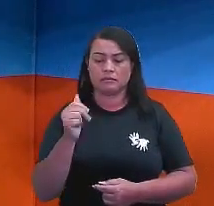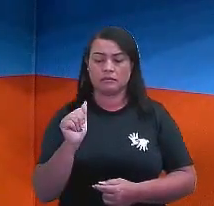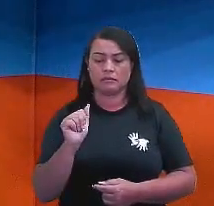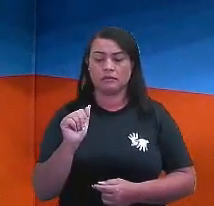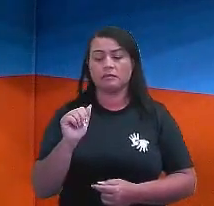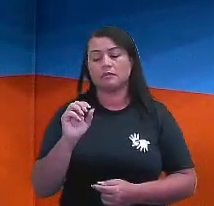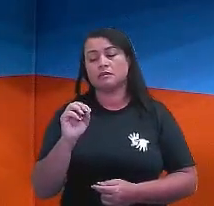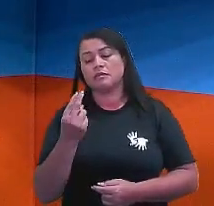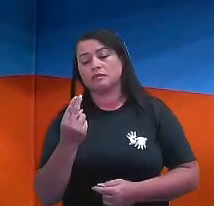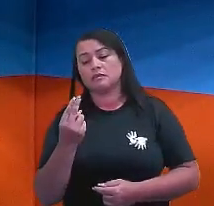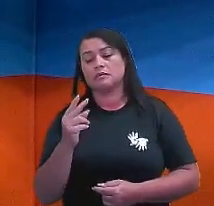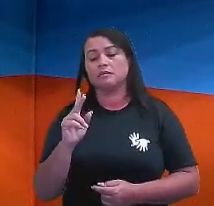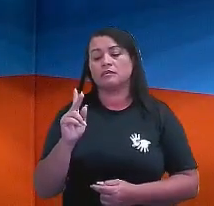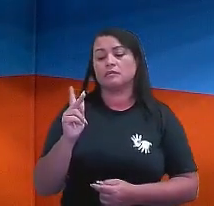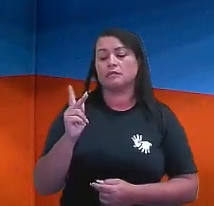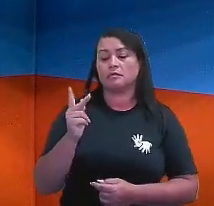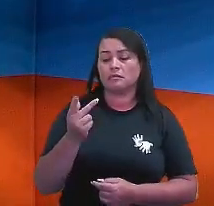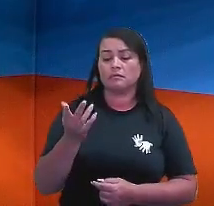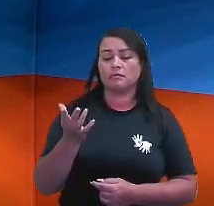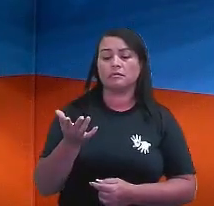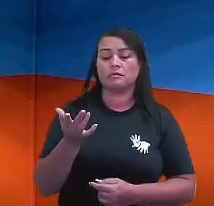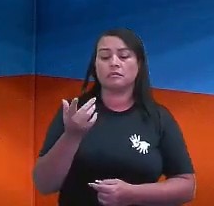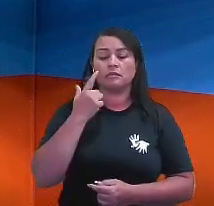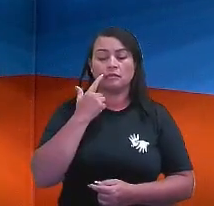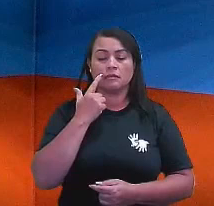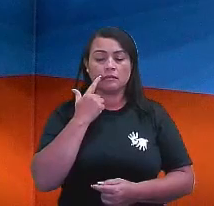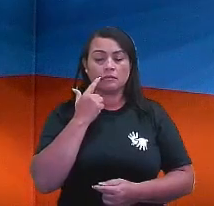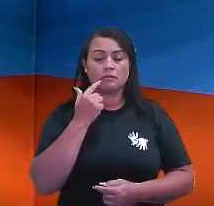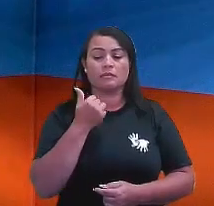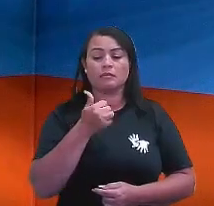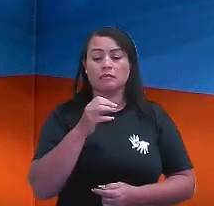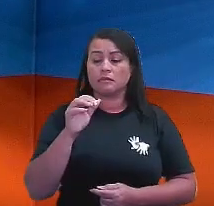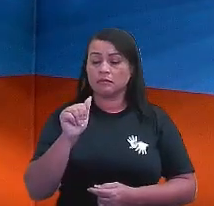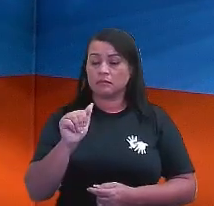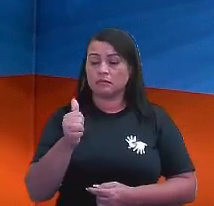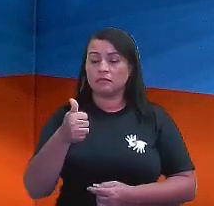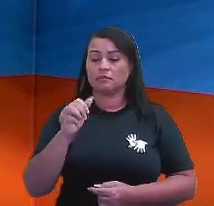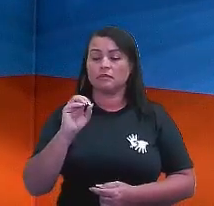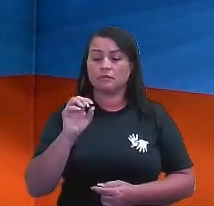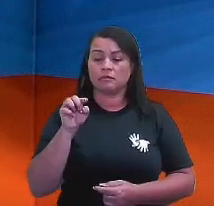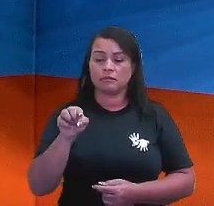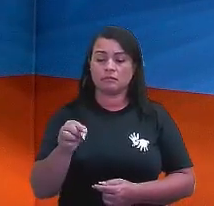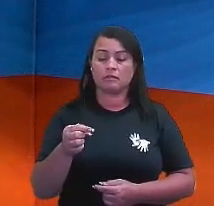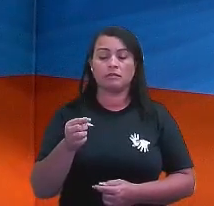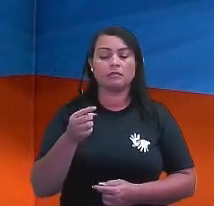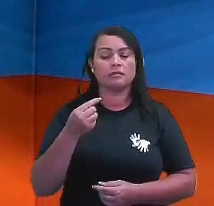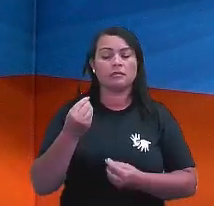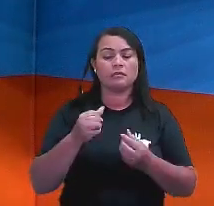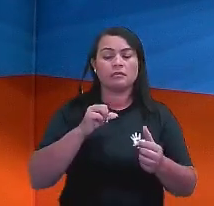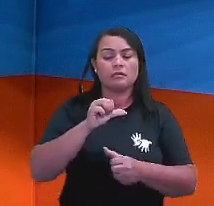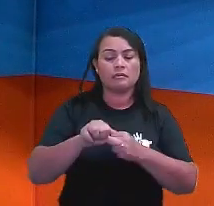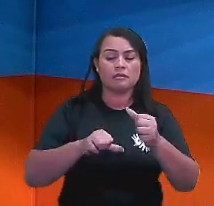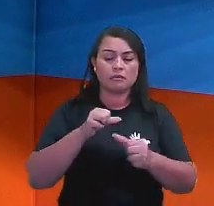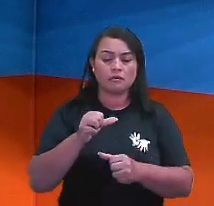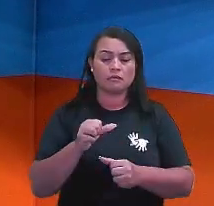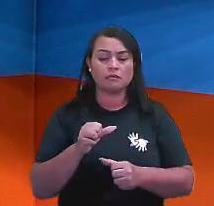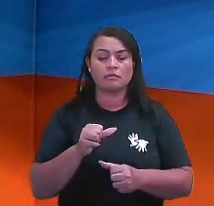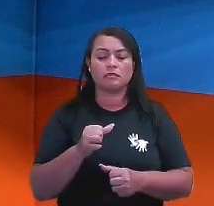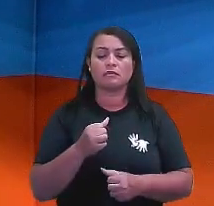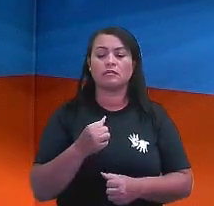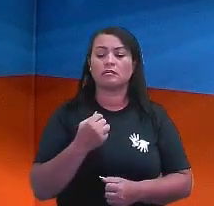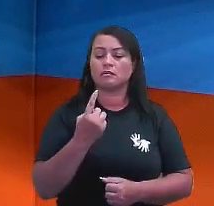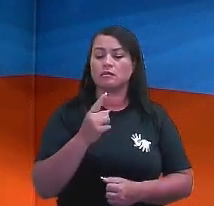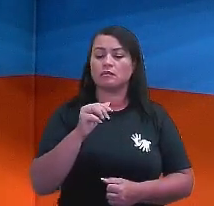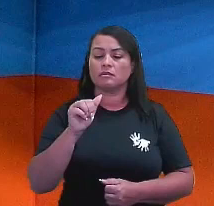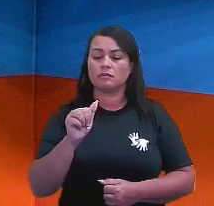10.000 metros quadrados. Para que a gente possa fazer a conversão, como um are é igual a 100 metros quadrados,